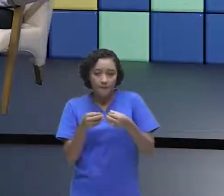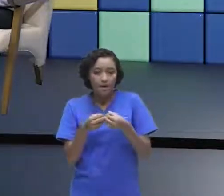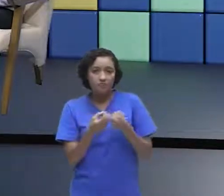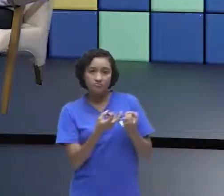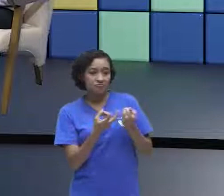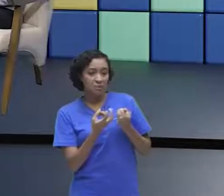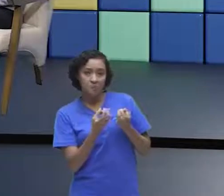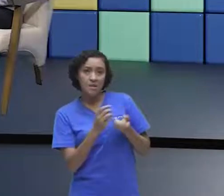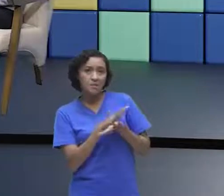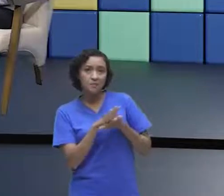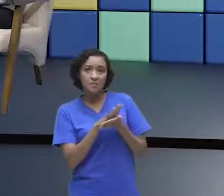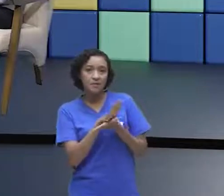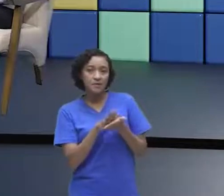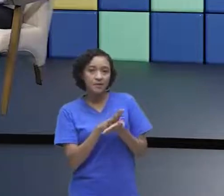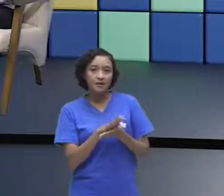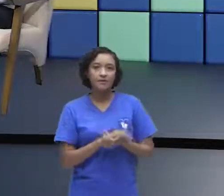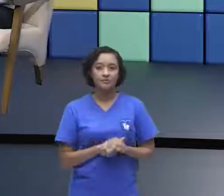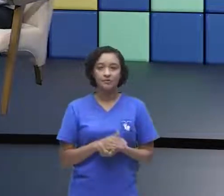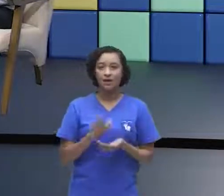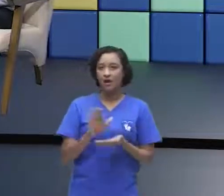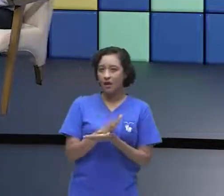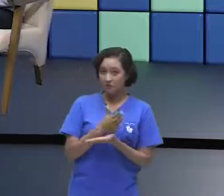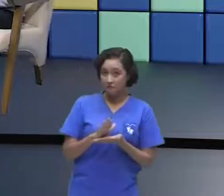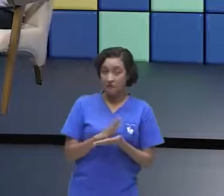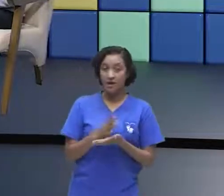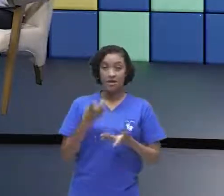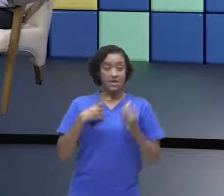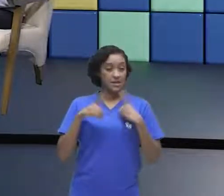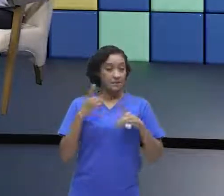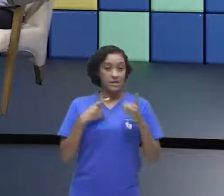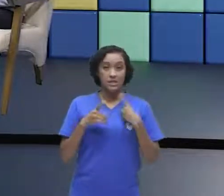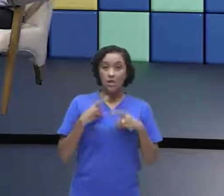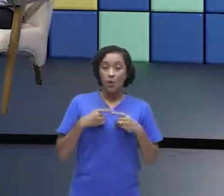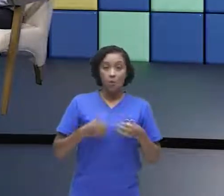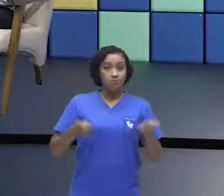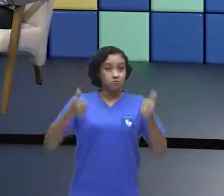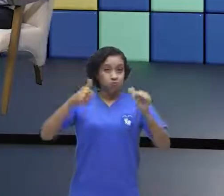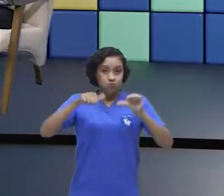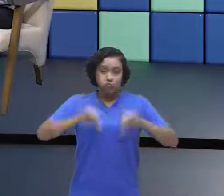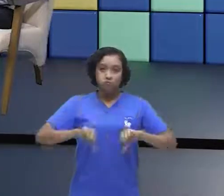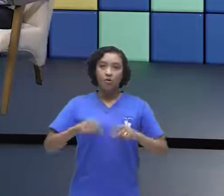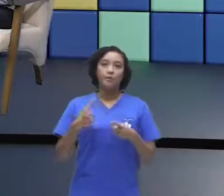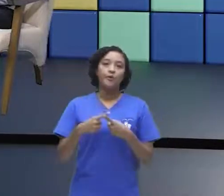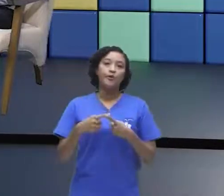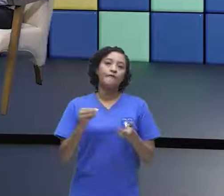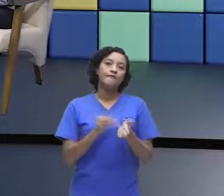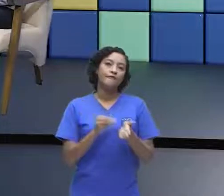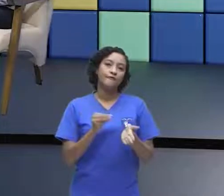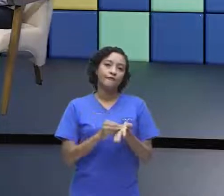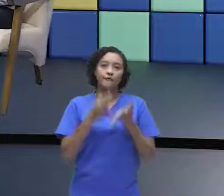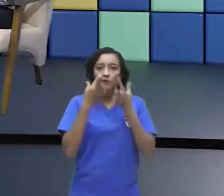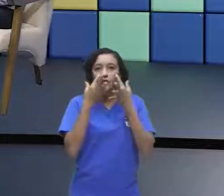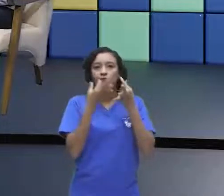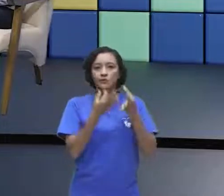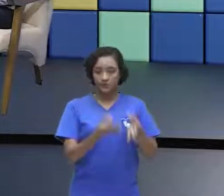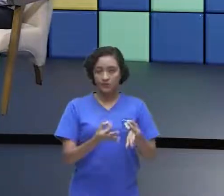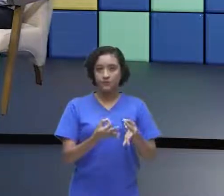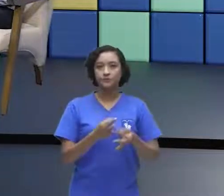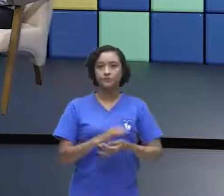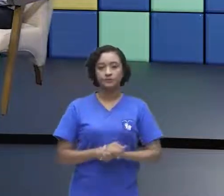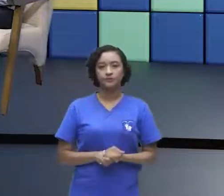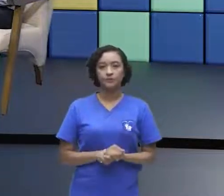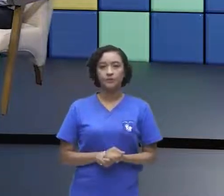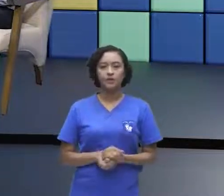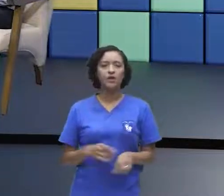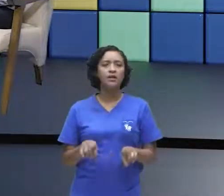vezes acontece de chegar a algum outro extremo justamente porque faltou um pouco de atenção, né? E outro comportamento também